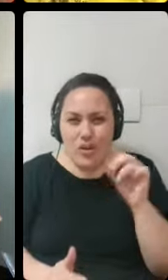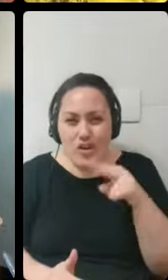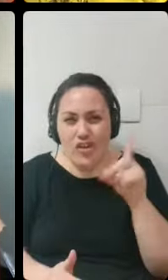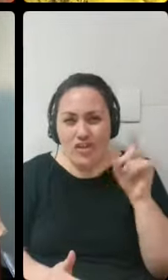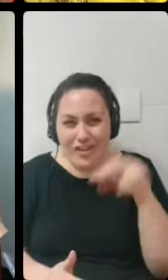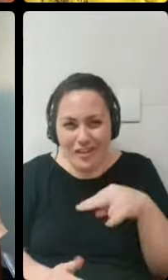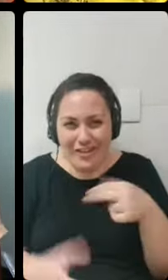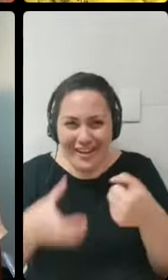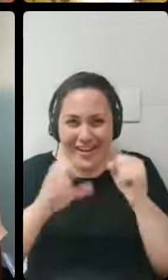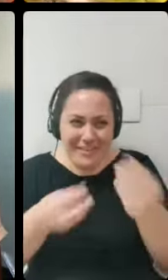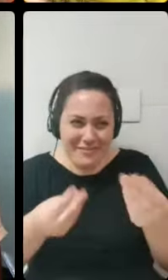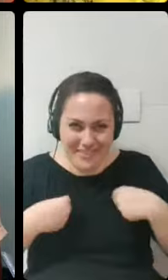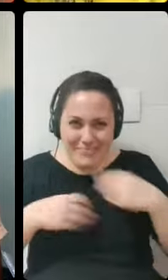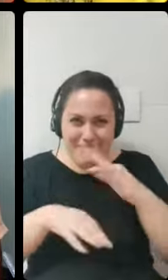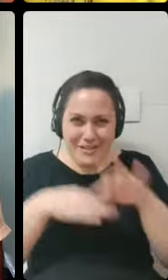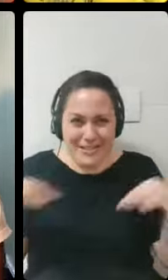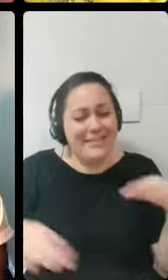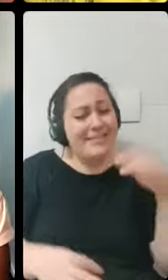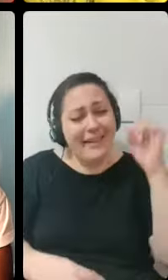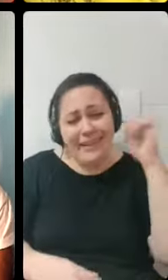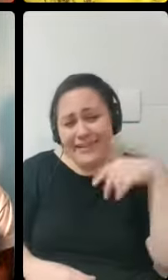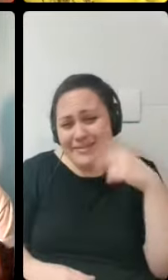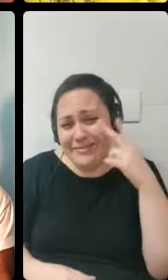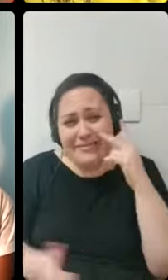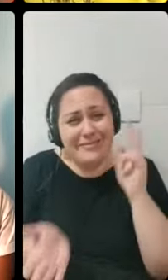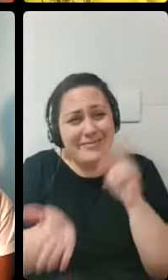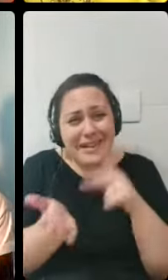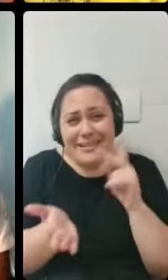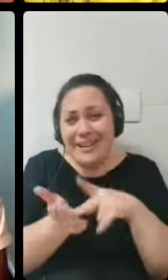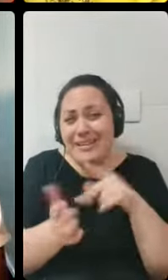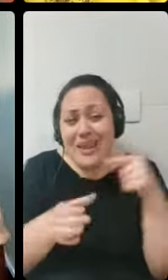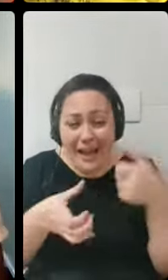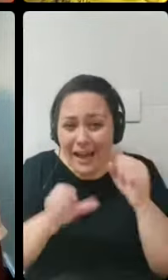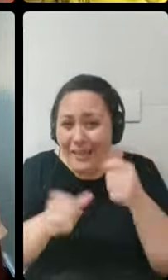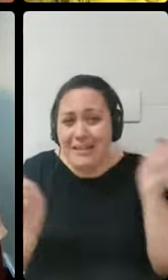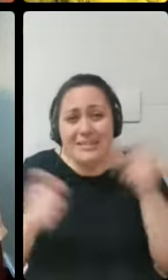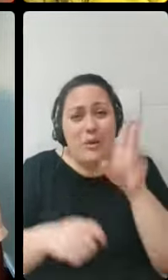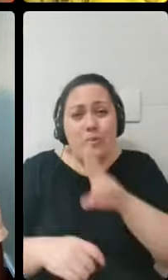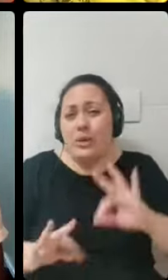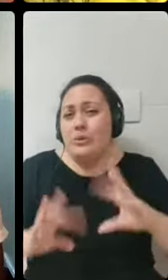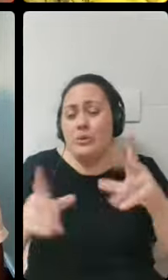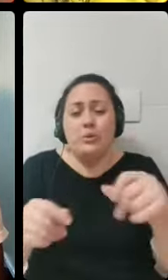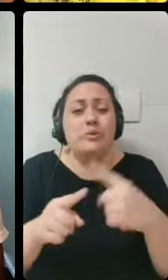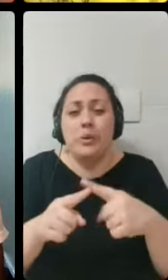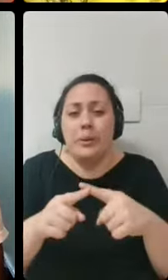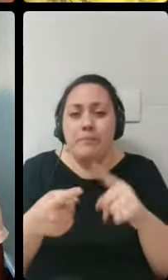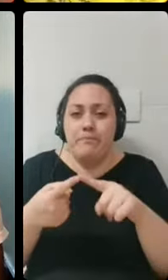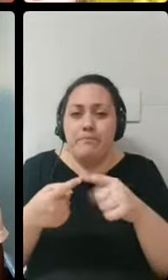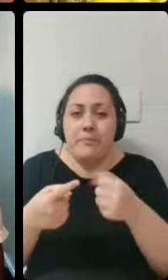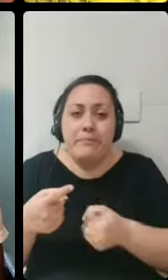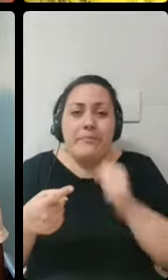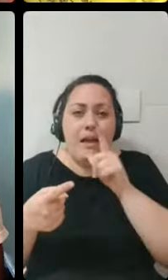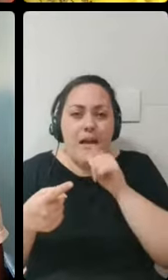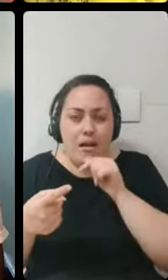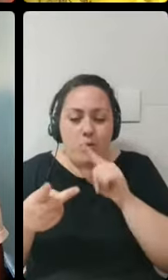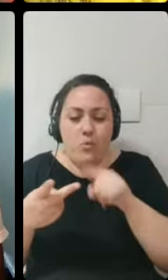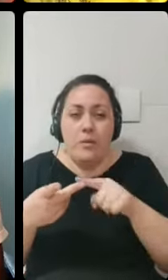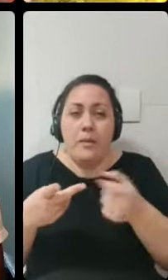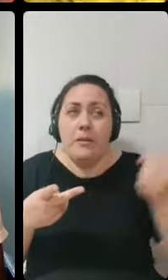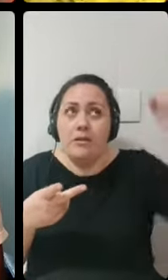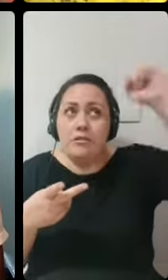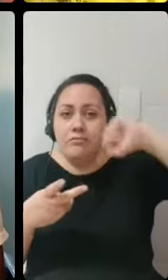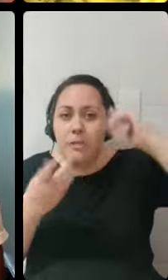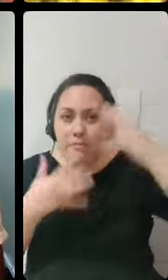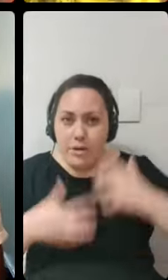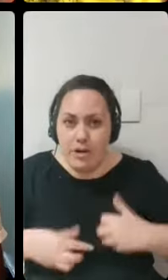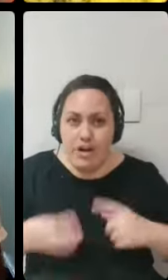gente perde todas as frescuras com a caneca, porque é pra tomar banho, é pra tomar água, é pra tomar tudo naquela